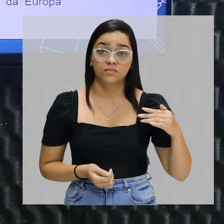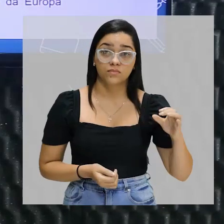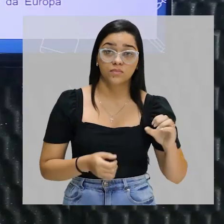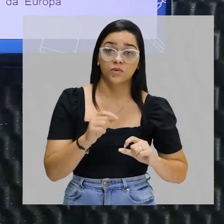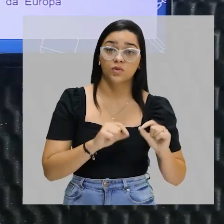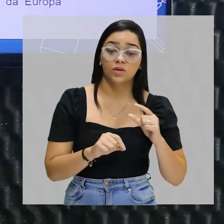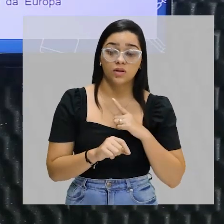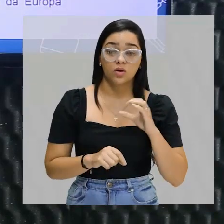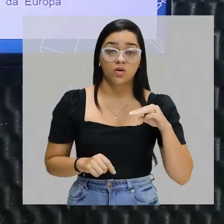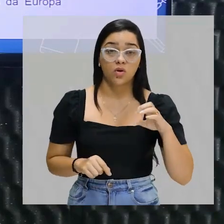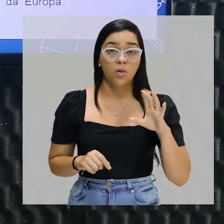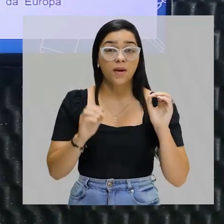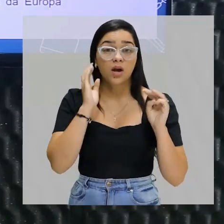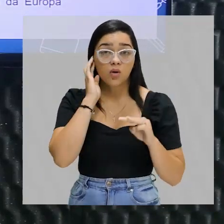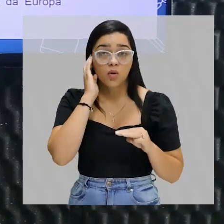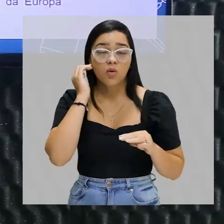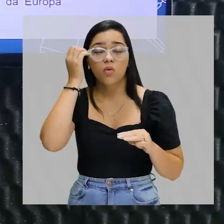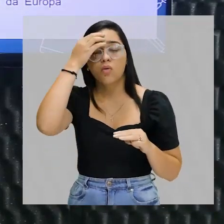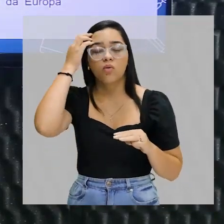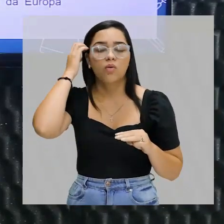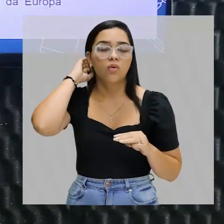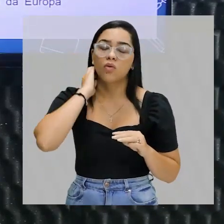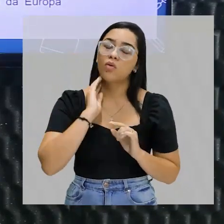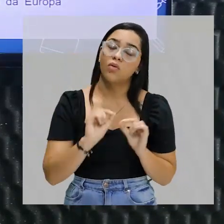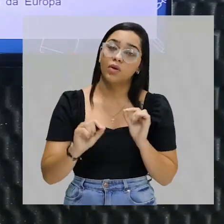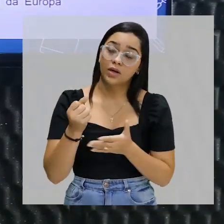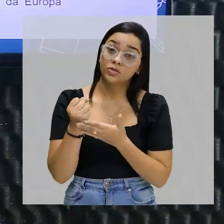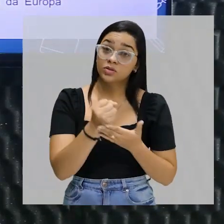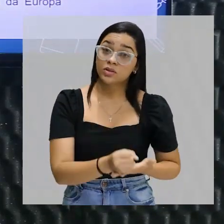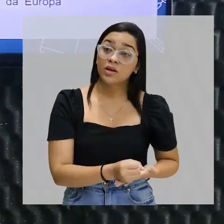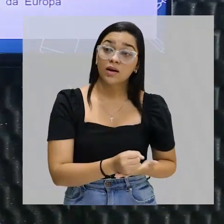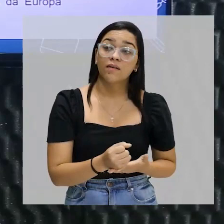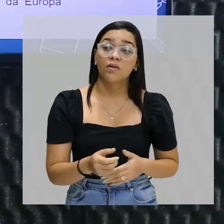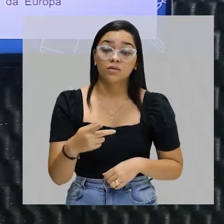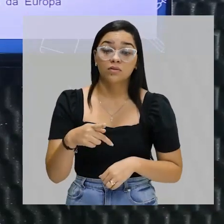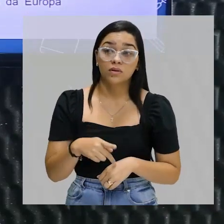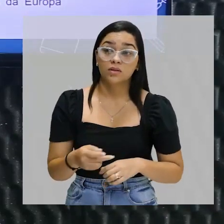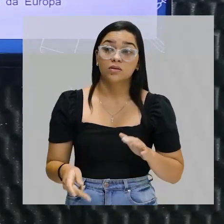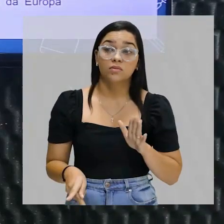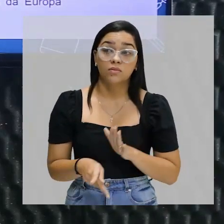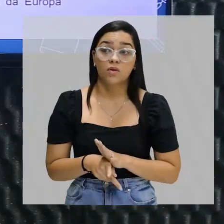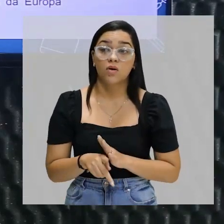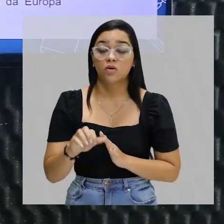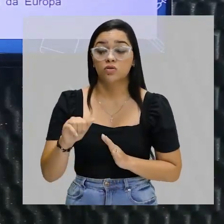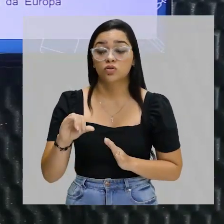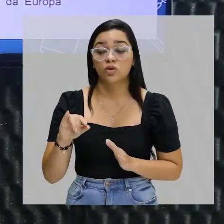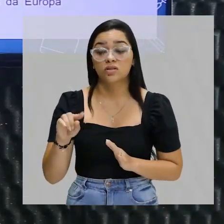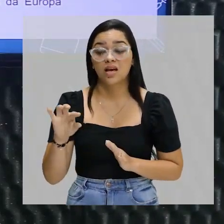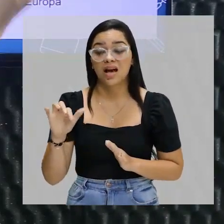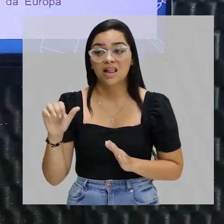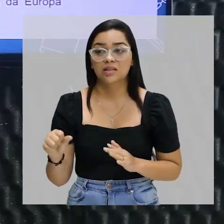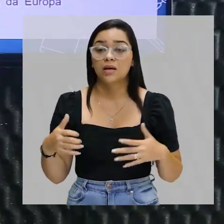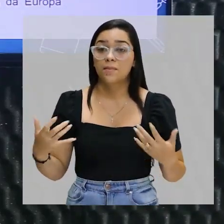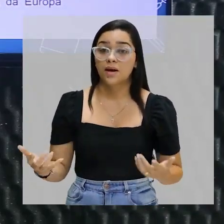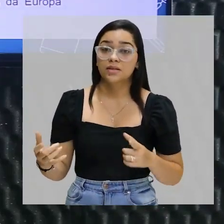foi criado como é com a galera tá certo onde a União Soviética ajudava financeiramente os países de orientação socialista Tá